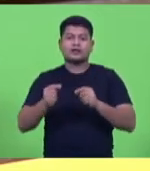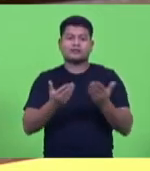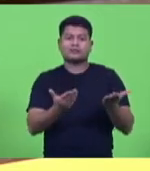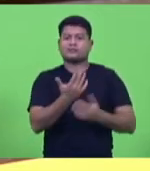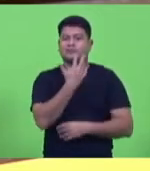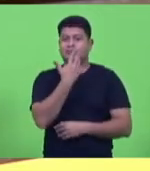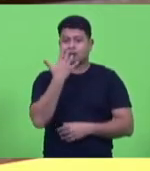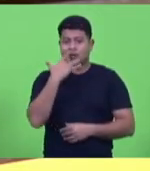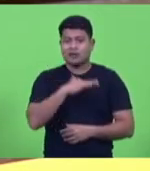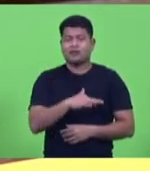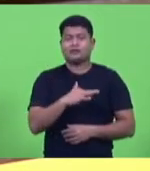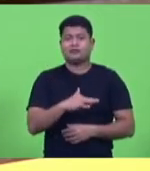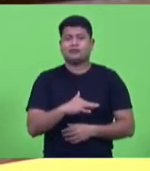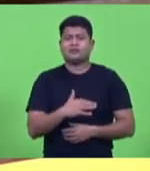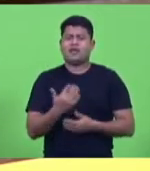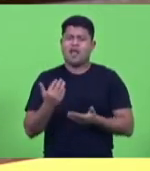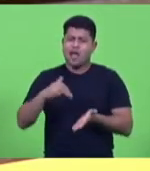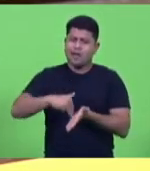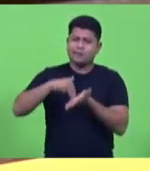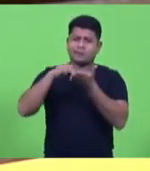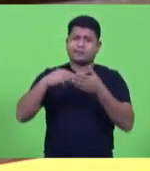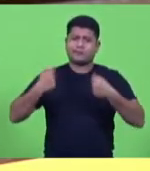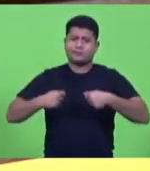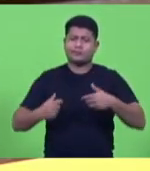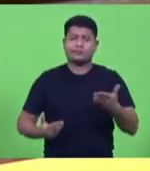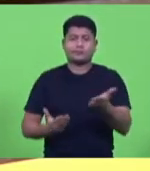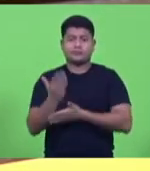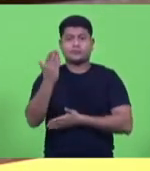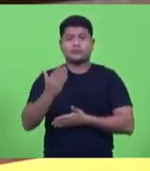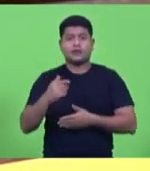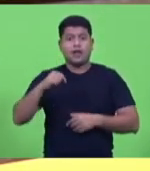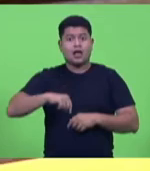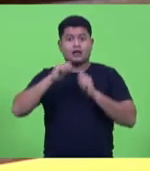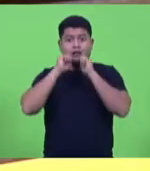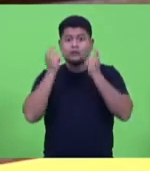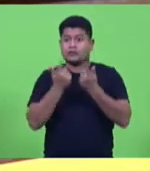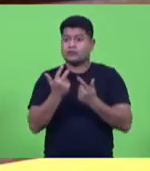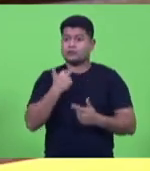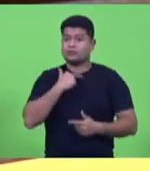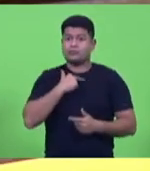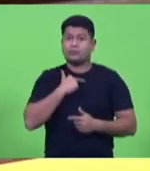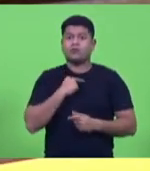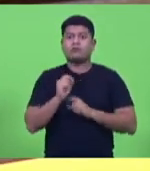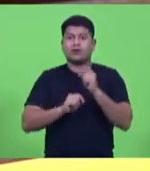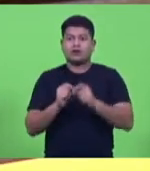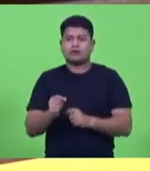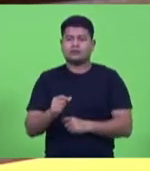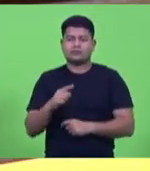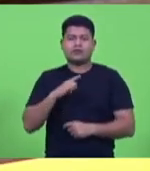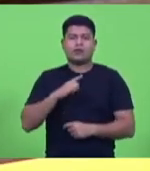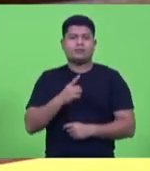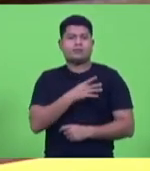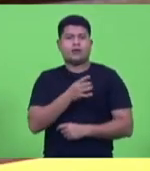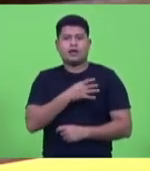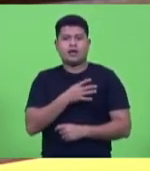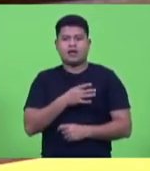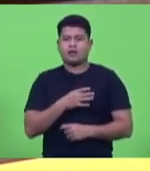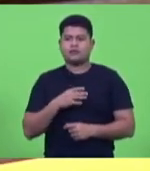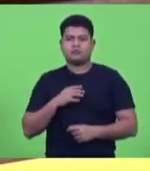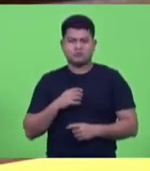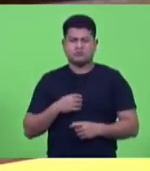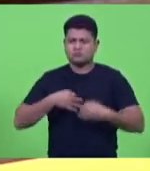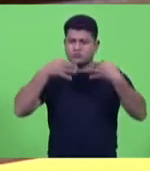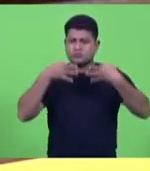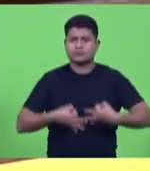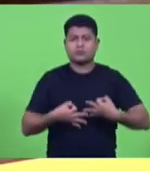senhores, essa moção tem que ser aprovada. Essa casa não pode ter medo de ficar ao lado do que é correto. Essa casa não